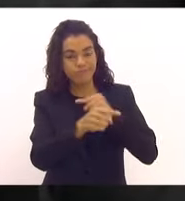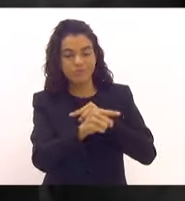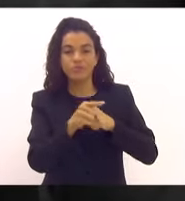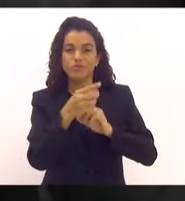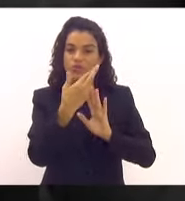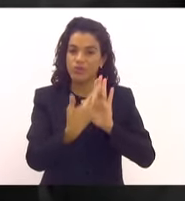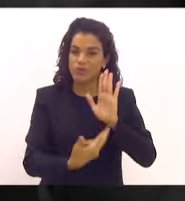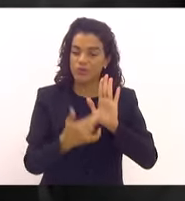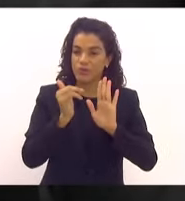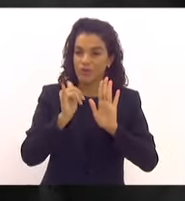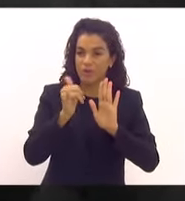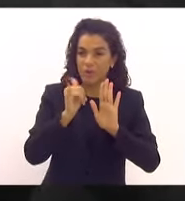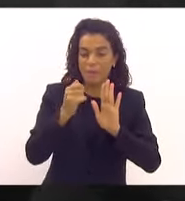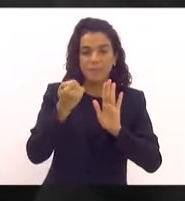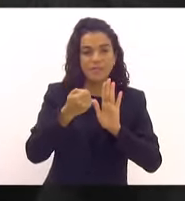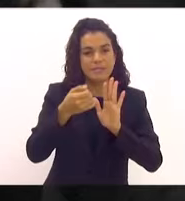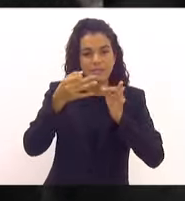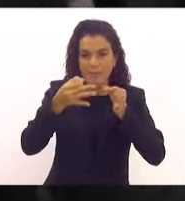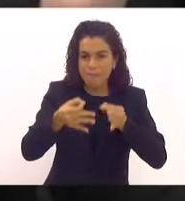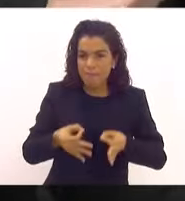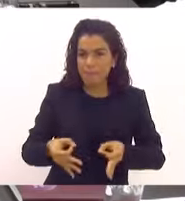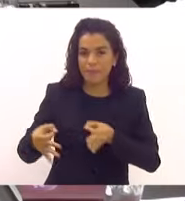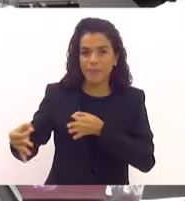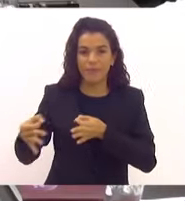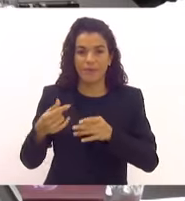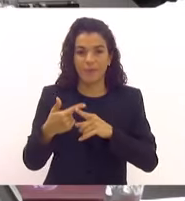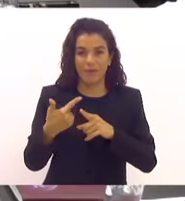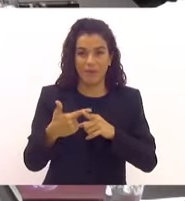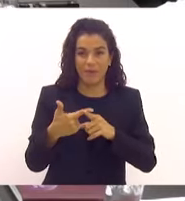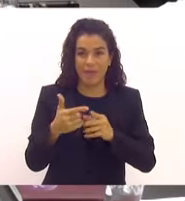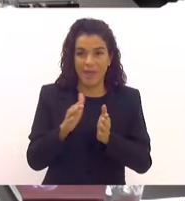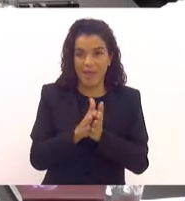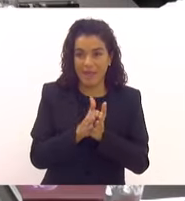mantido na íntegra, até porque a carteira